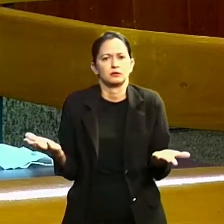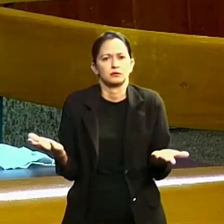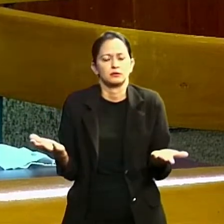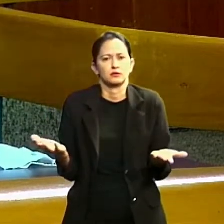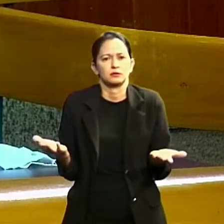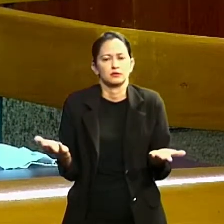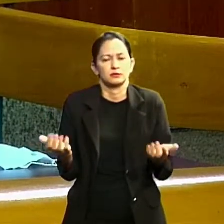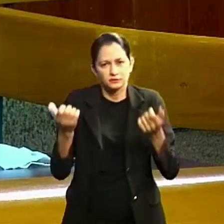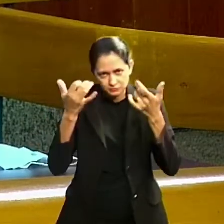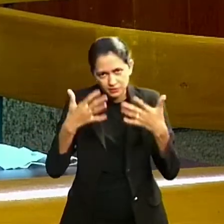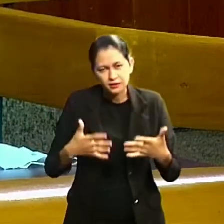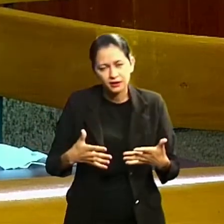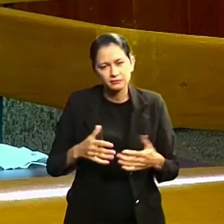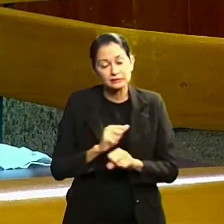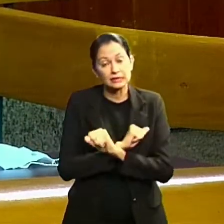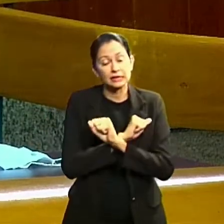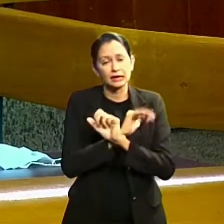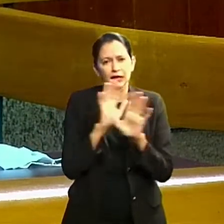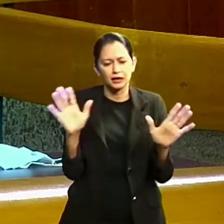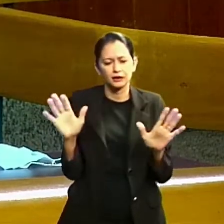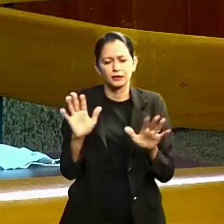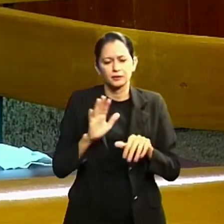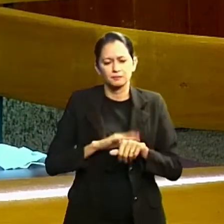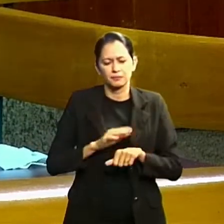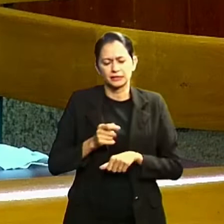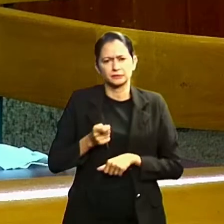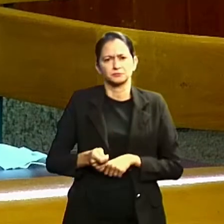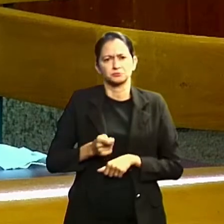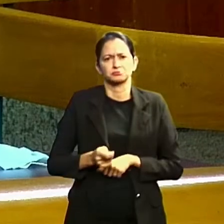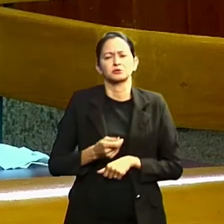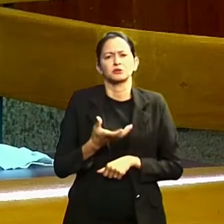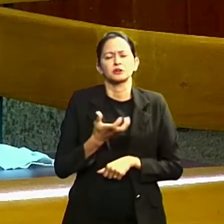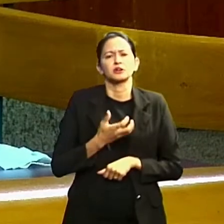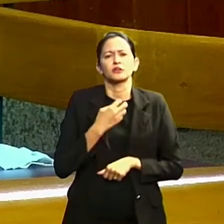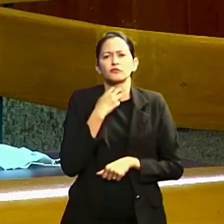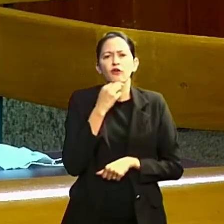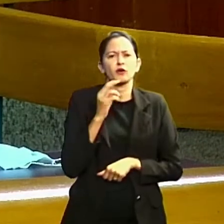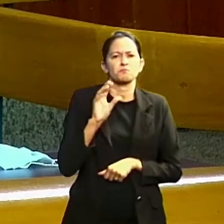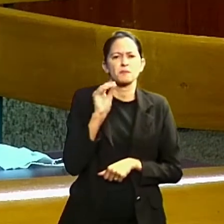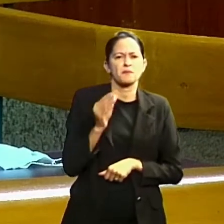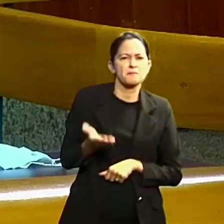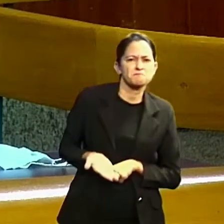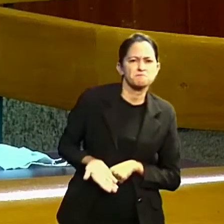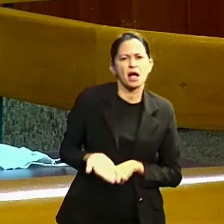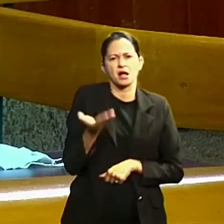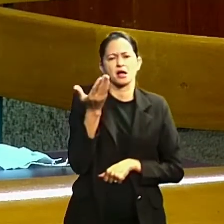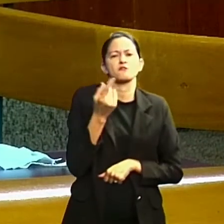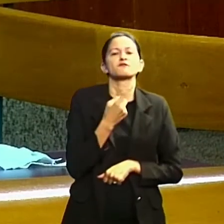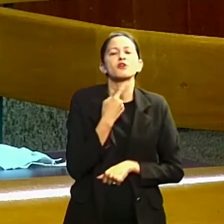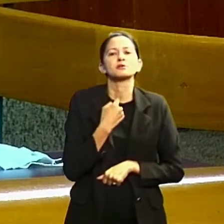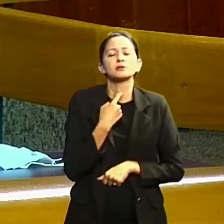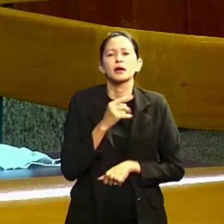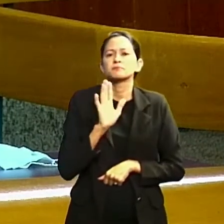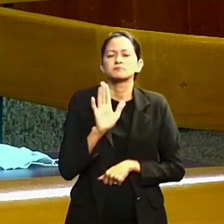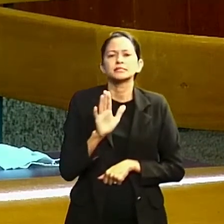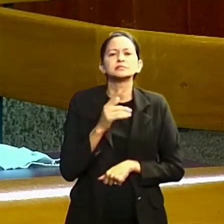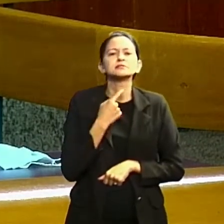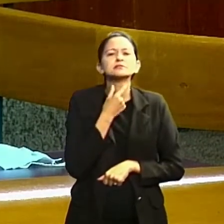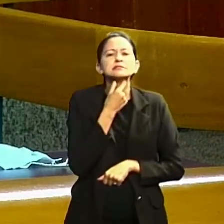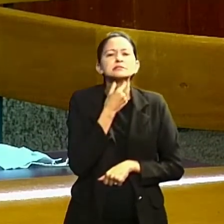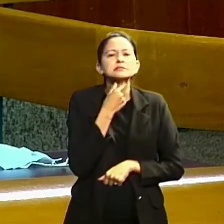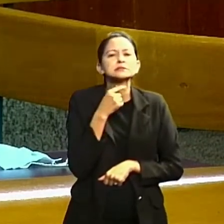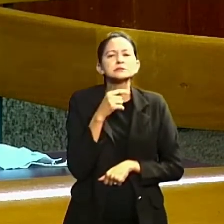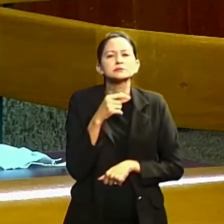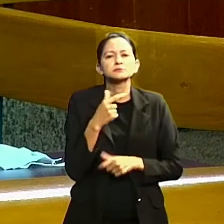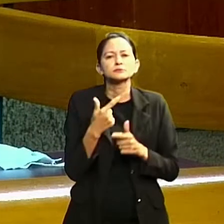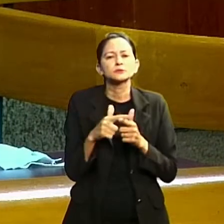firmeza, vereador Bocão, mas infelizmente eu estou afônico, mas eu estou indignado. Como é que a